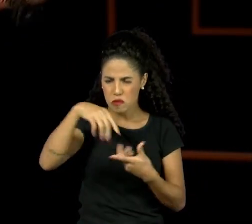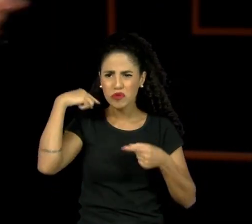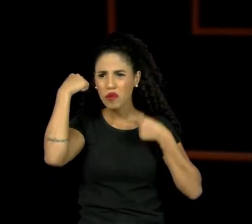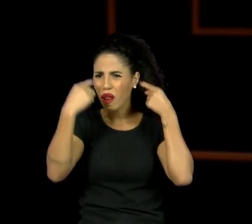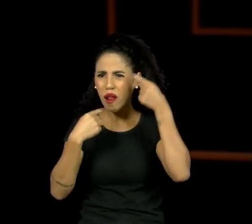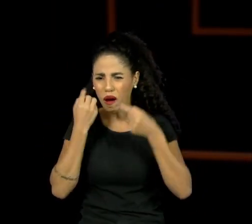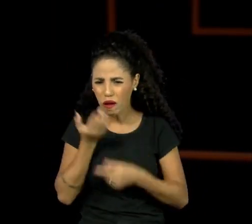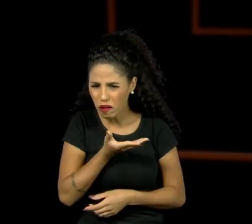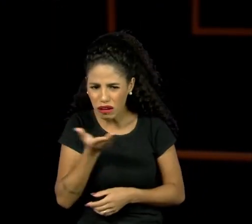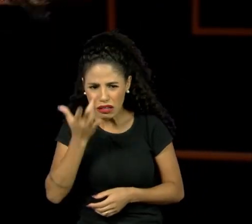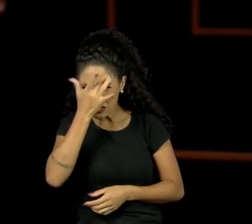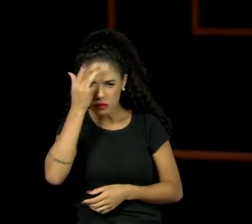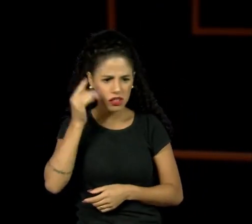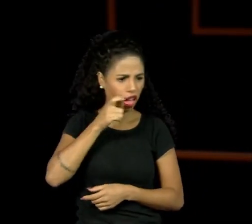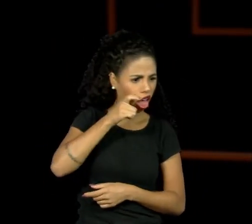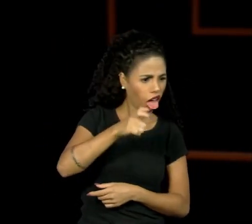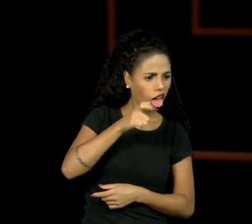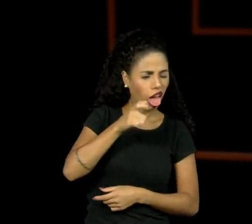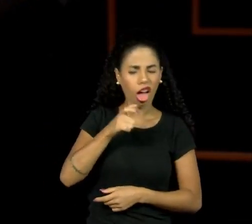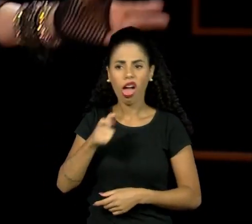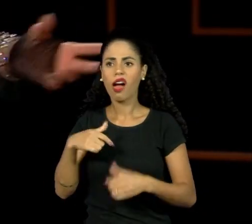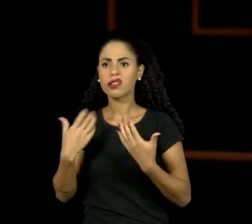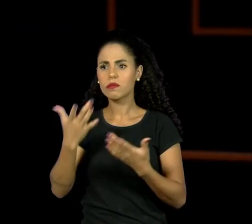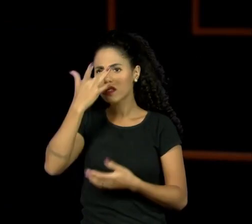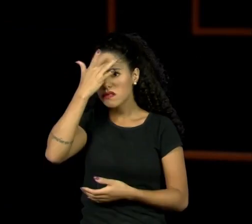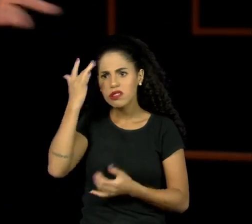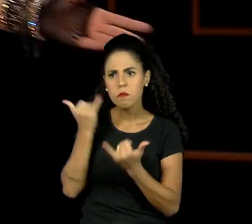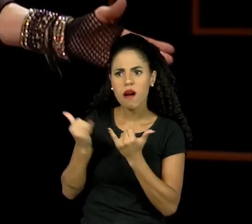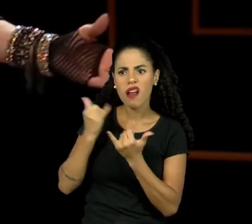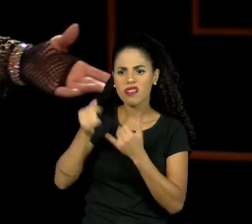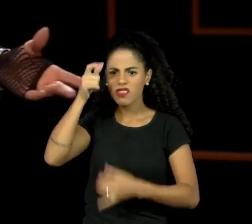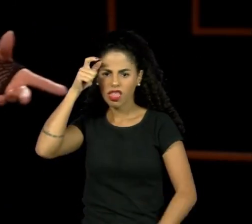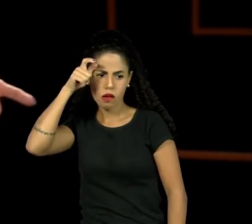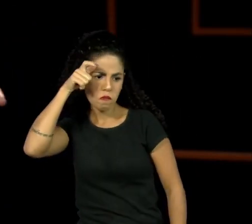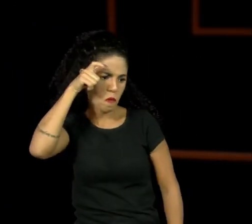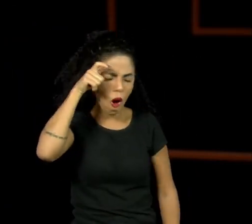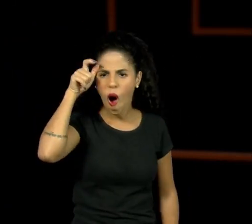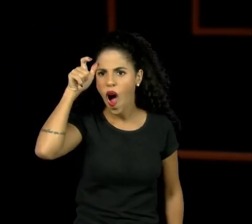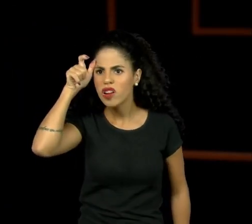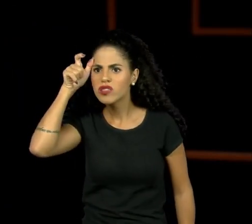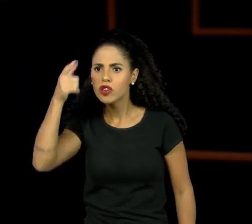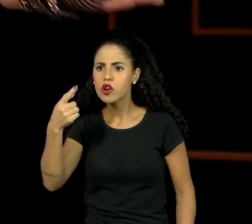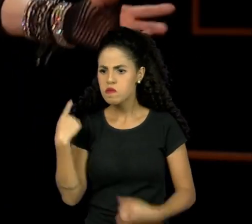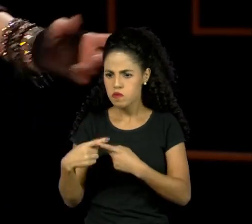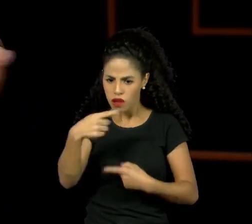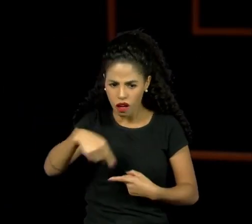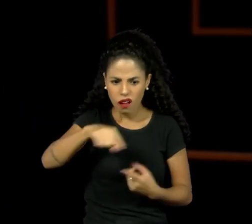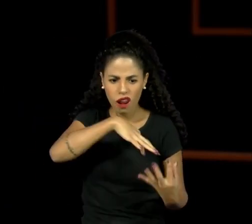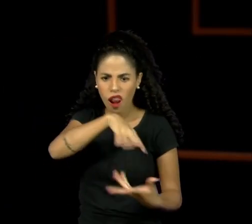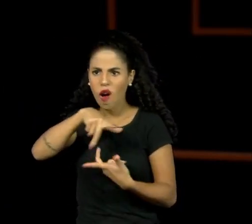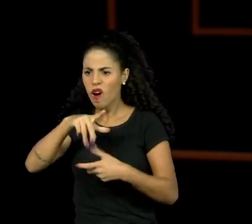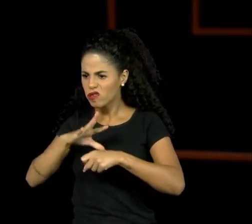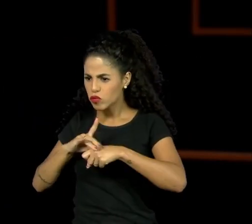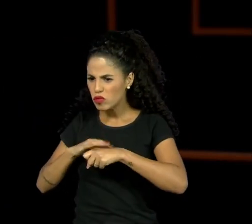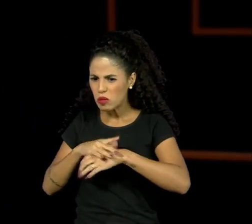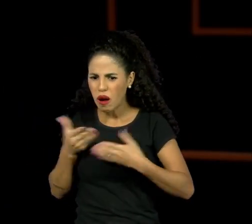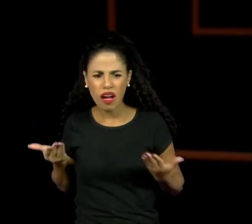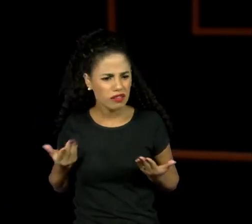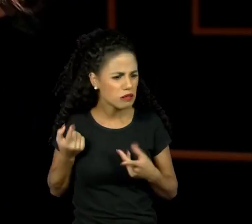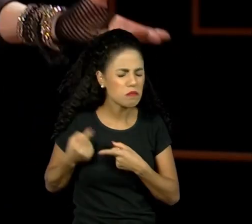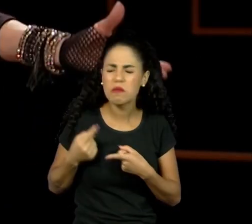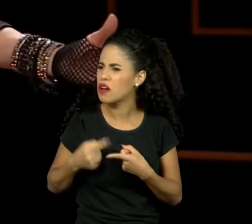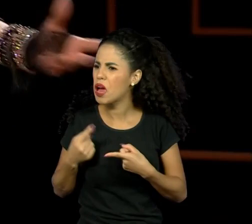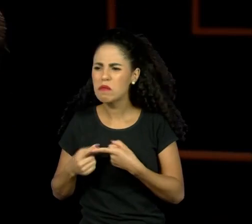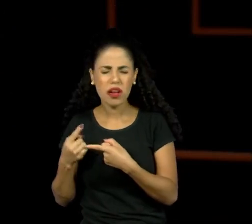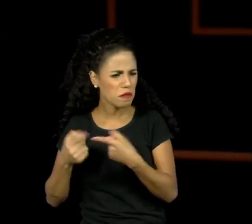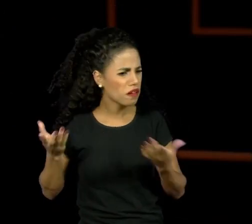louco, todo mundo cheio de interesse, todo mundo parece estar endemoniado, sei lá o que está acontecendo com essa terra doida. Para que essas doenças? Para que tudo isso? Não dá para